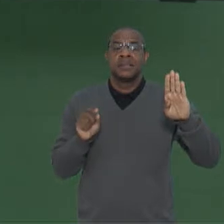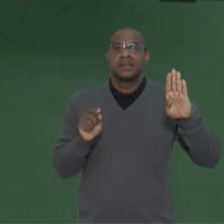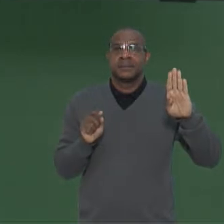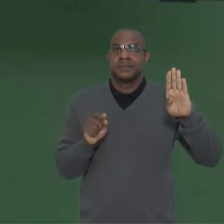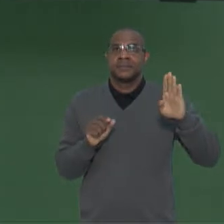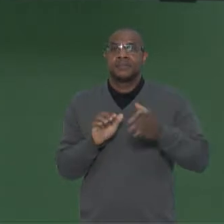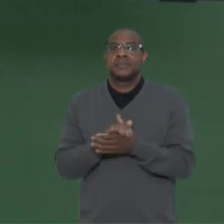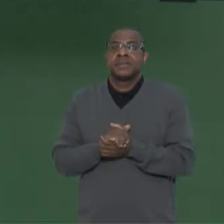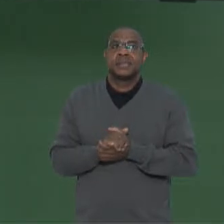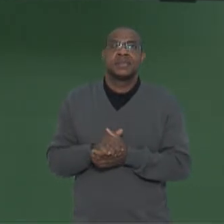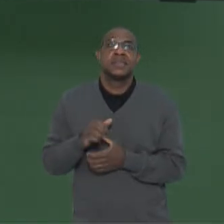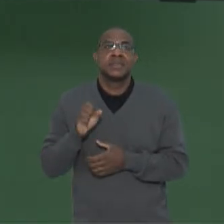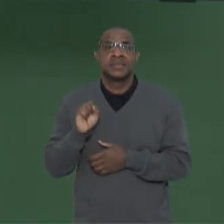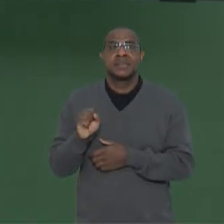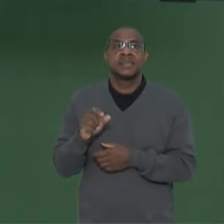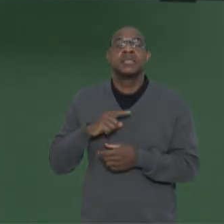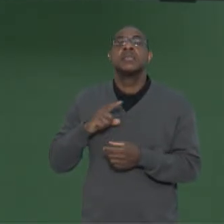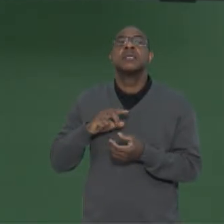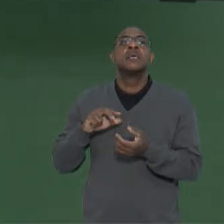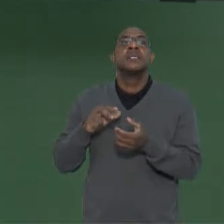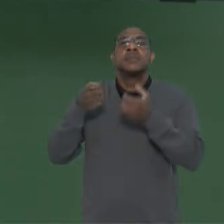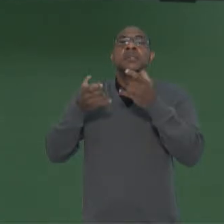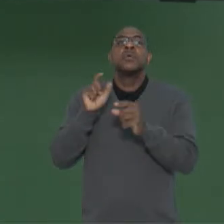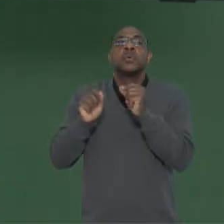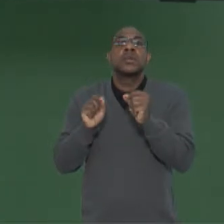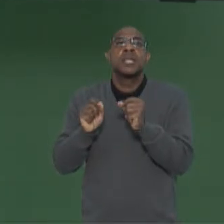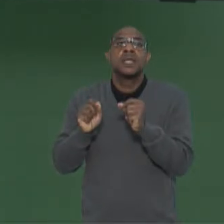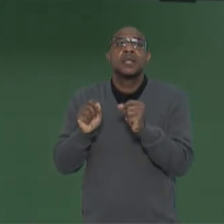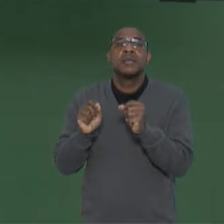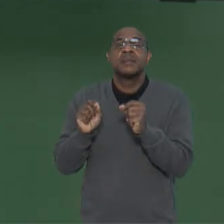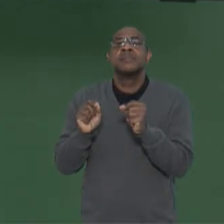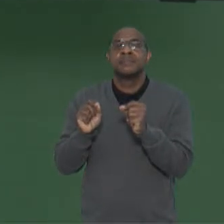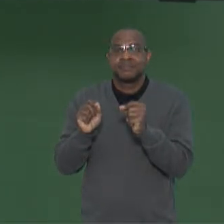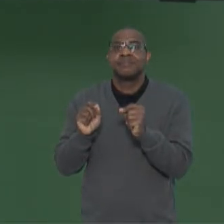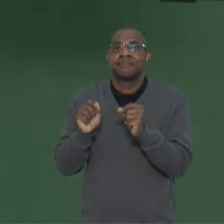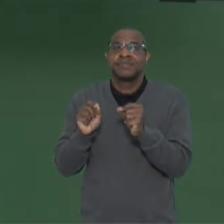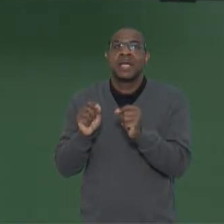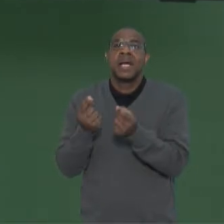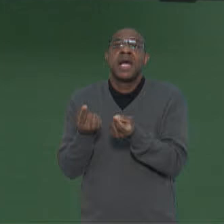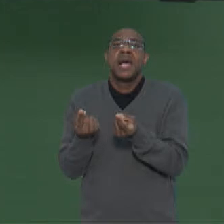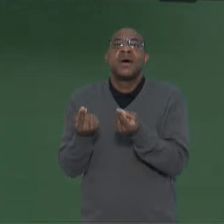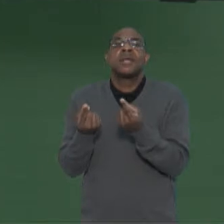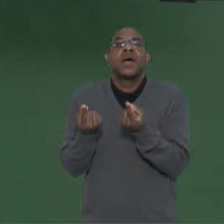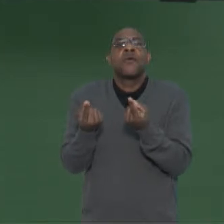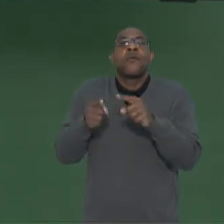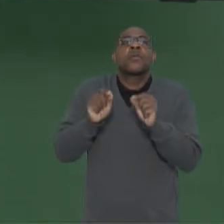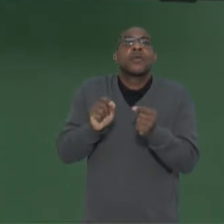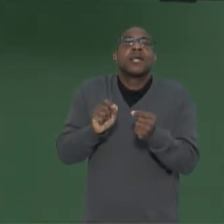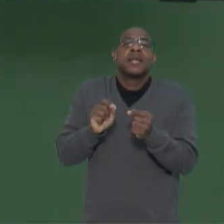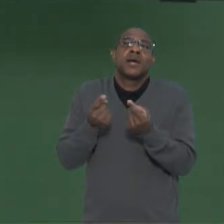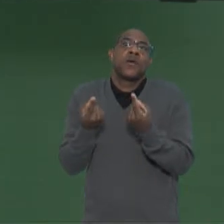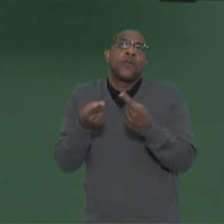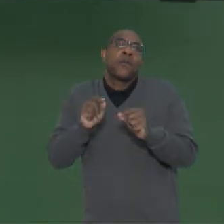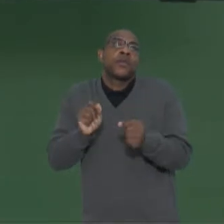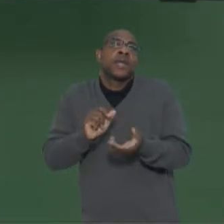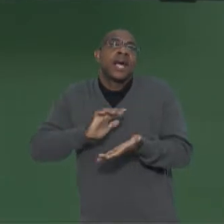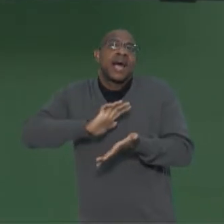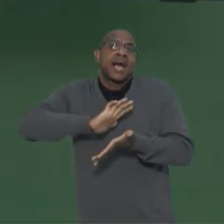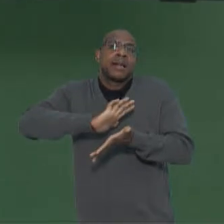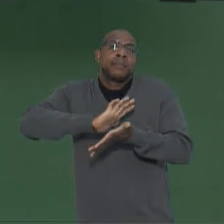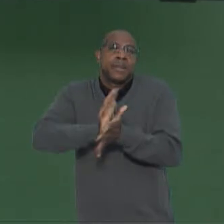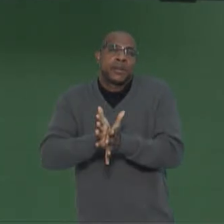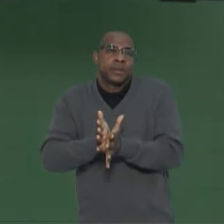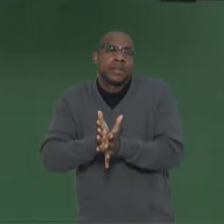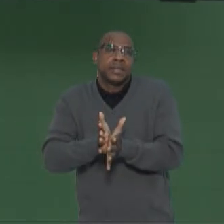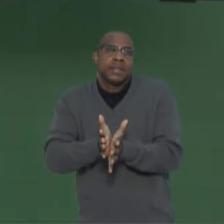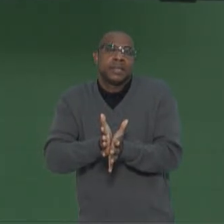estereotipos sexistas, está se referindo aqui combater, né? Tomem cuidado com essa palavra, prejuízos,